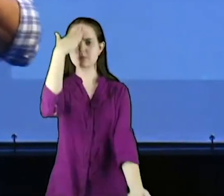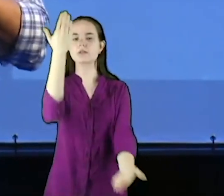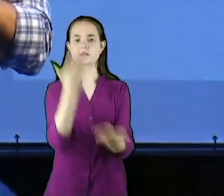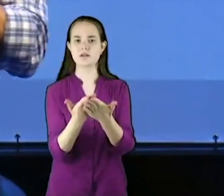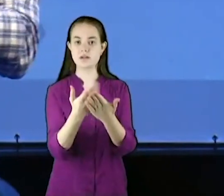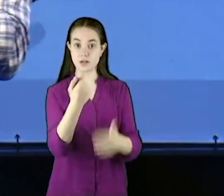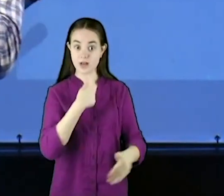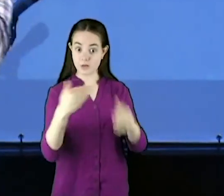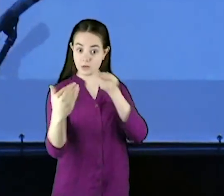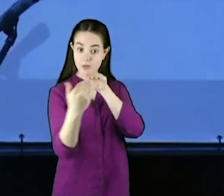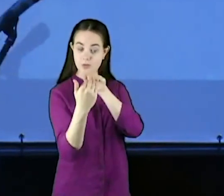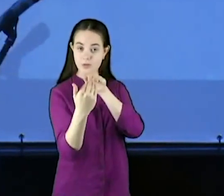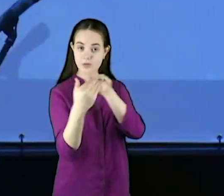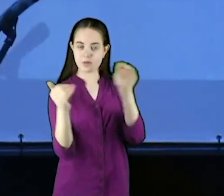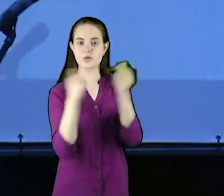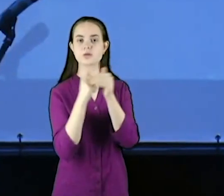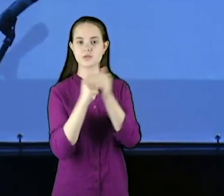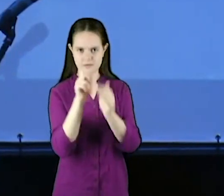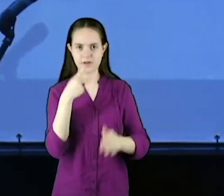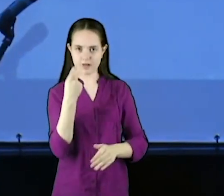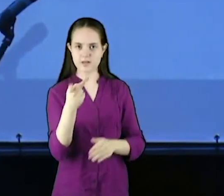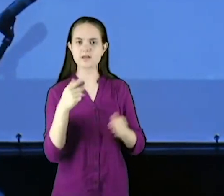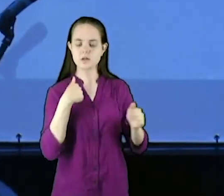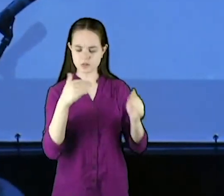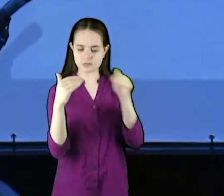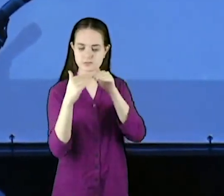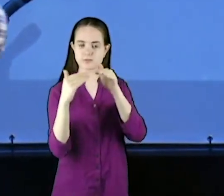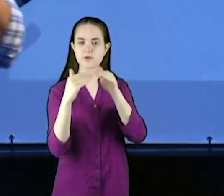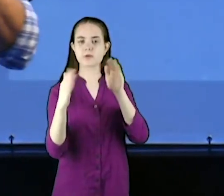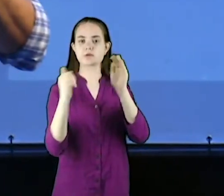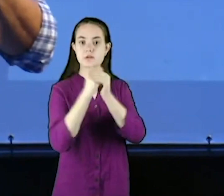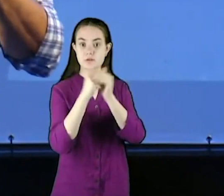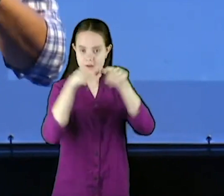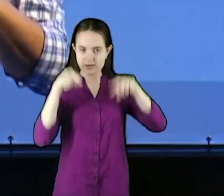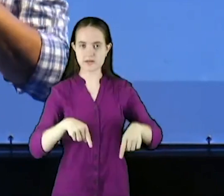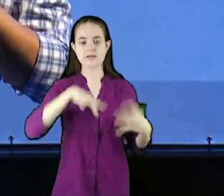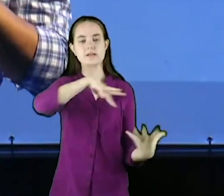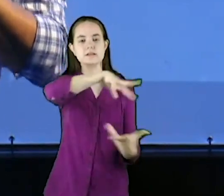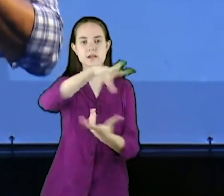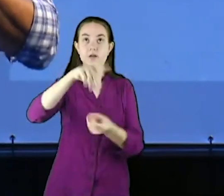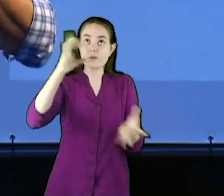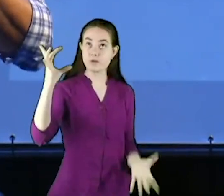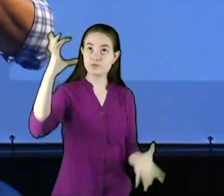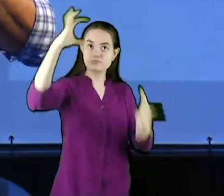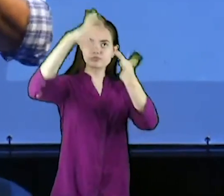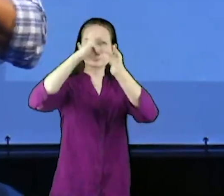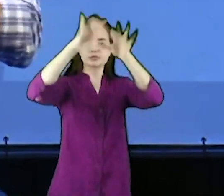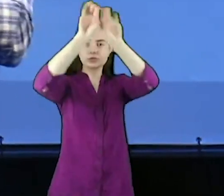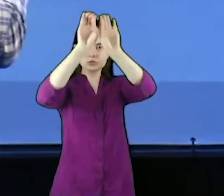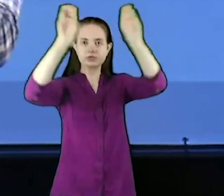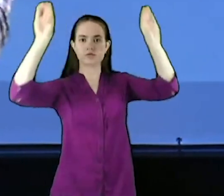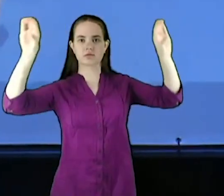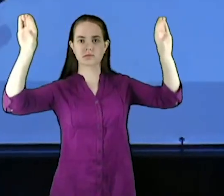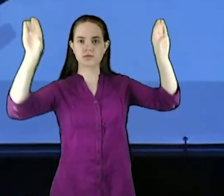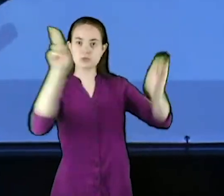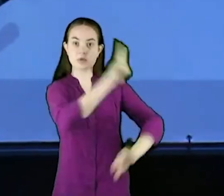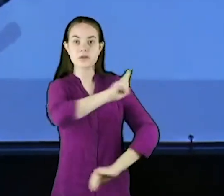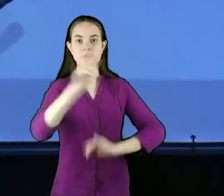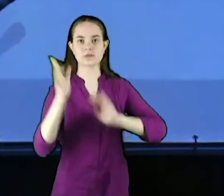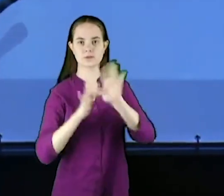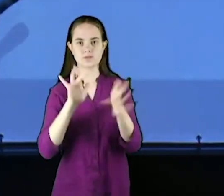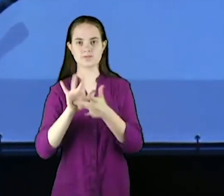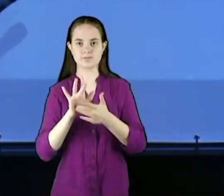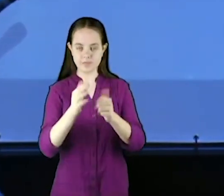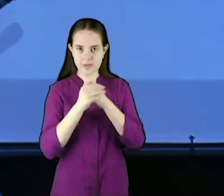eu concordo com essa oração, aqui na terra, e eu ligo ela no céu, em nome de